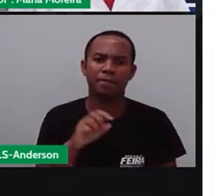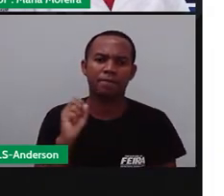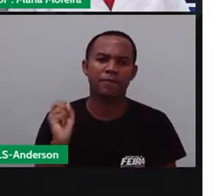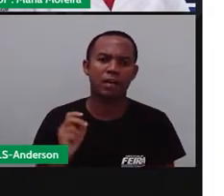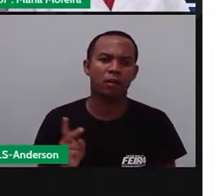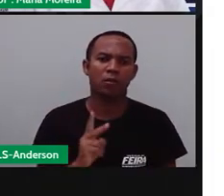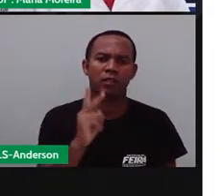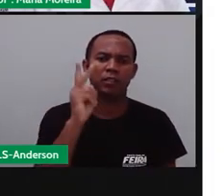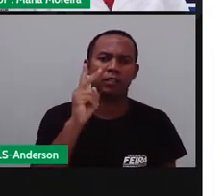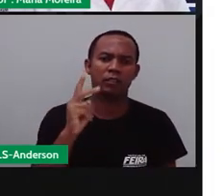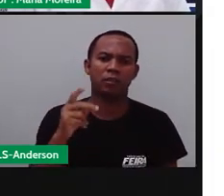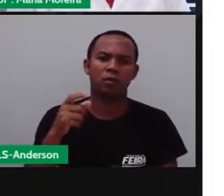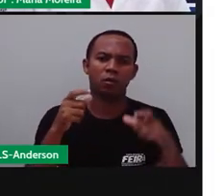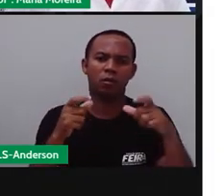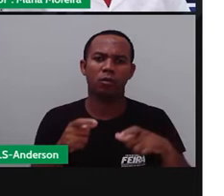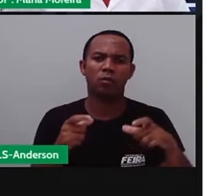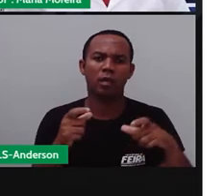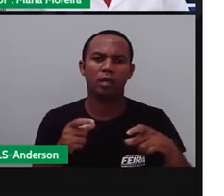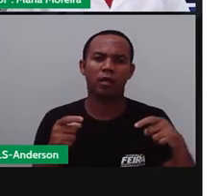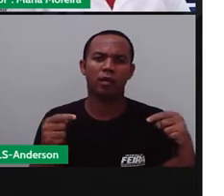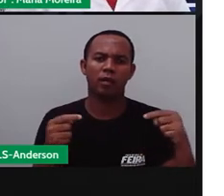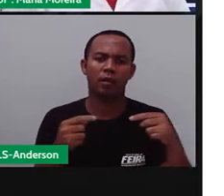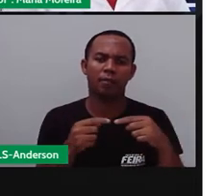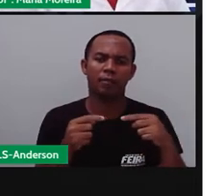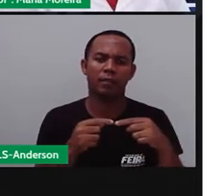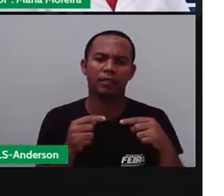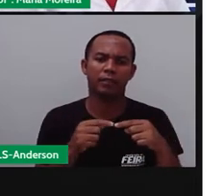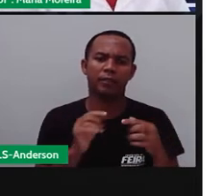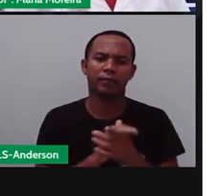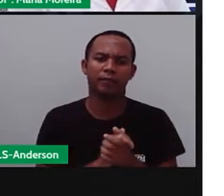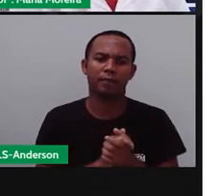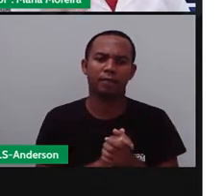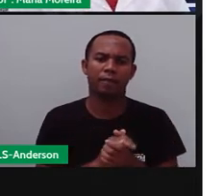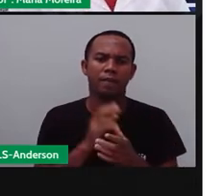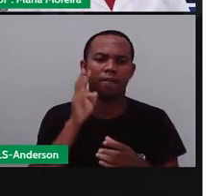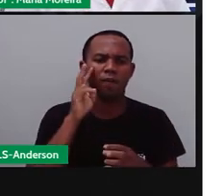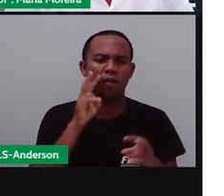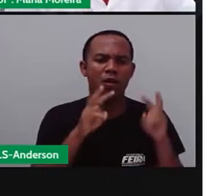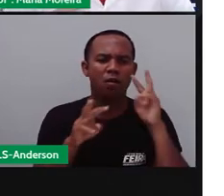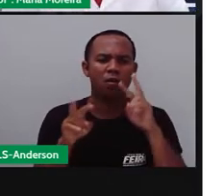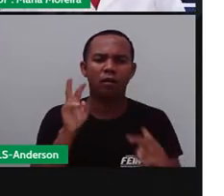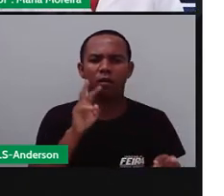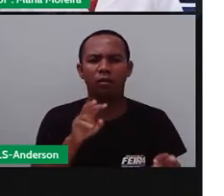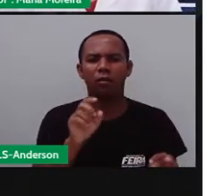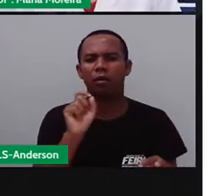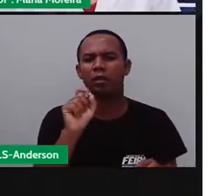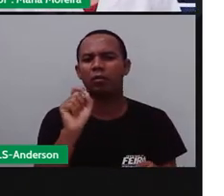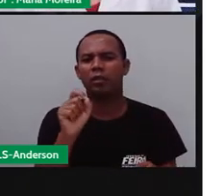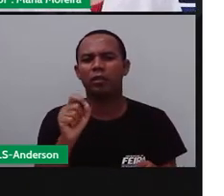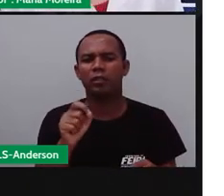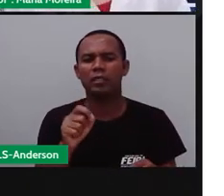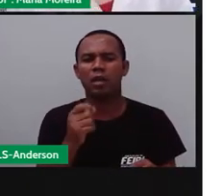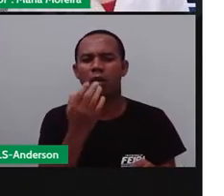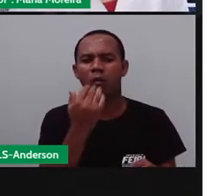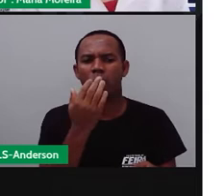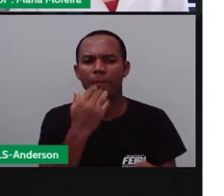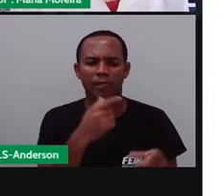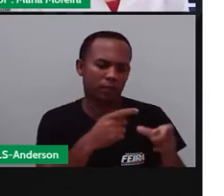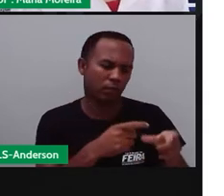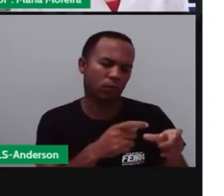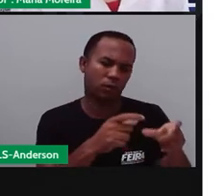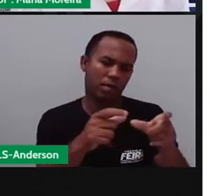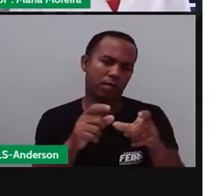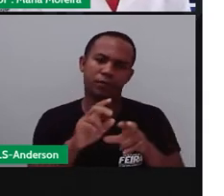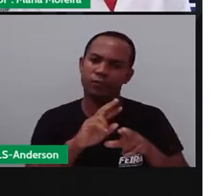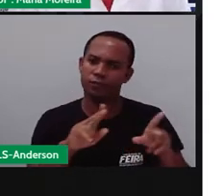da identidade local, não é isso? Mas essa valorização também ela tem um olhar voltado para quê? Para alimentos típicos de cada região,